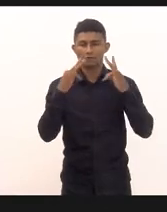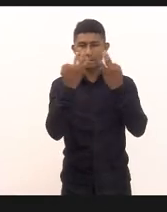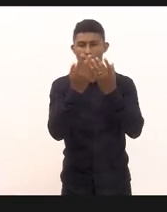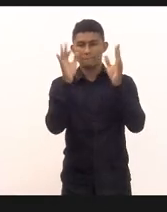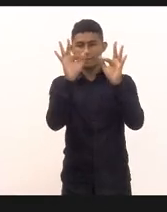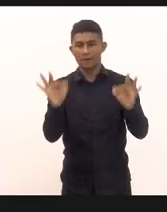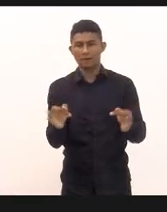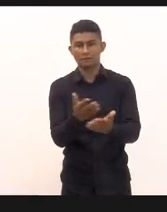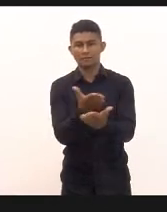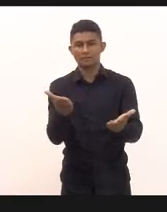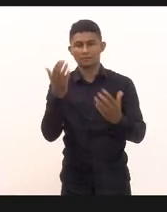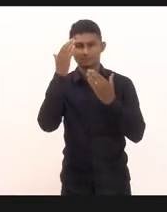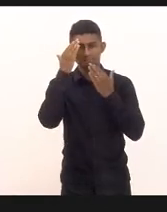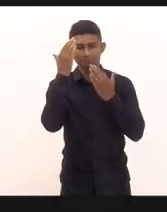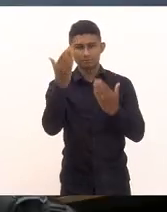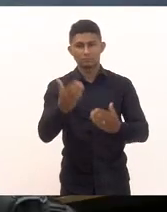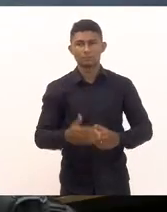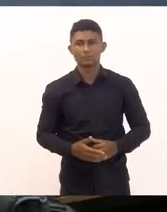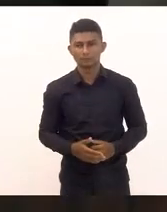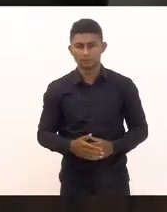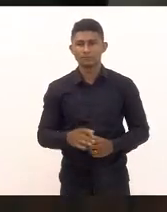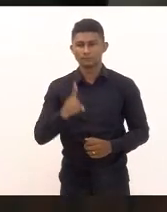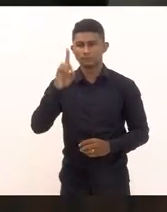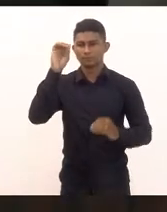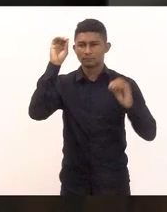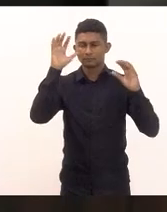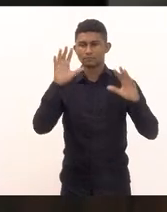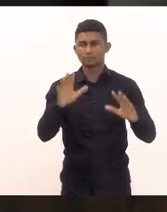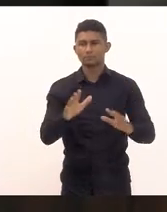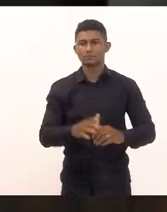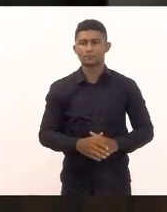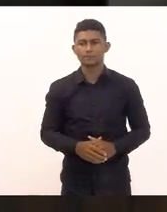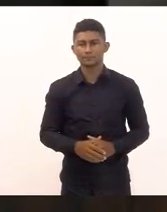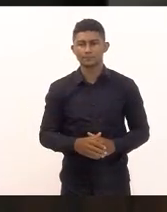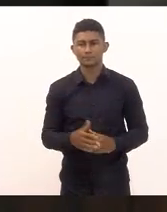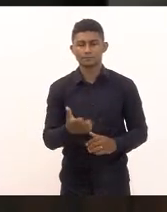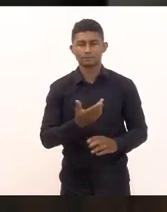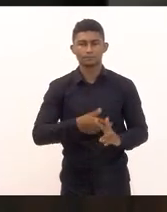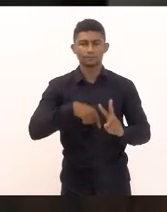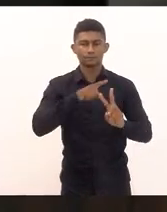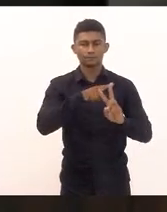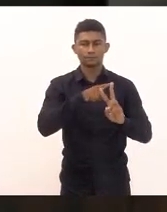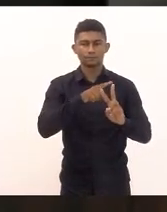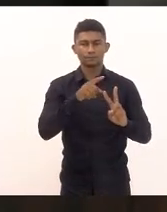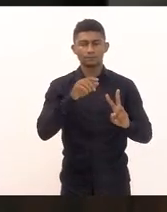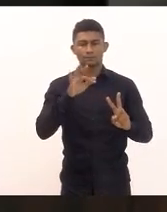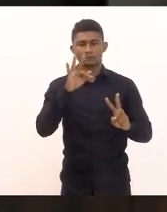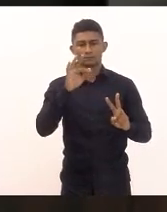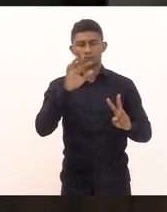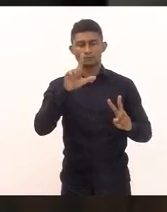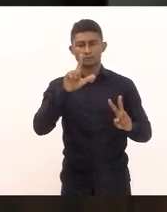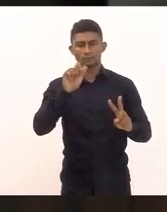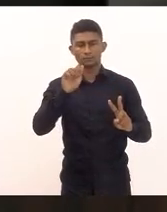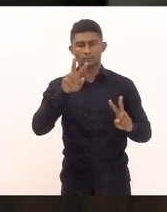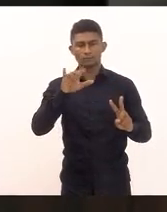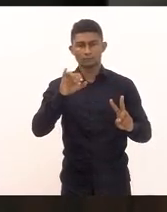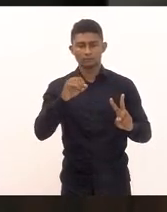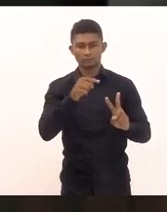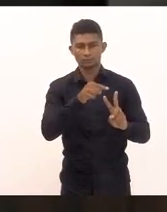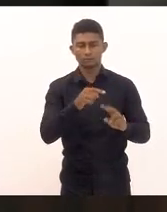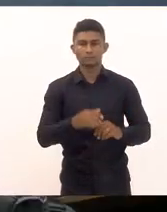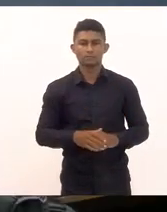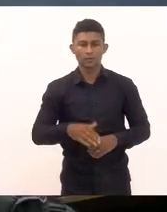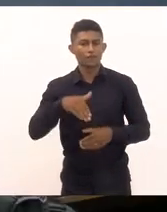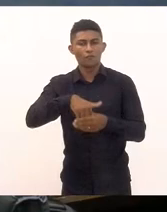presidente, obrigado pela oportunidade. Deus abençoe, coronel. Para declaração de voto, deputado Flávio Serafini.